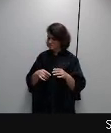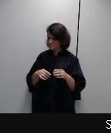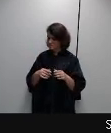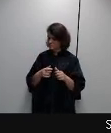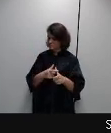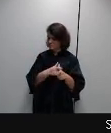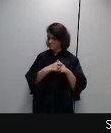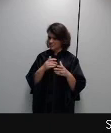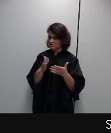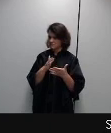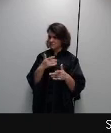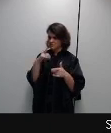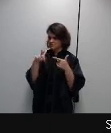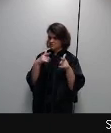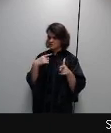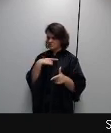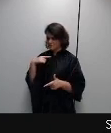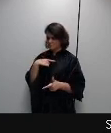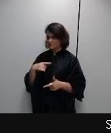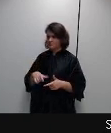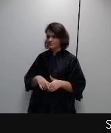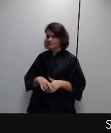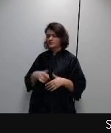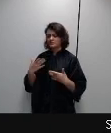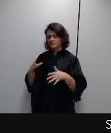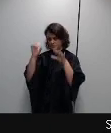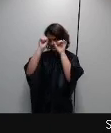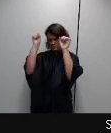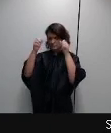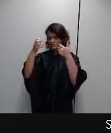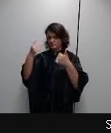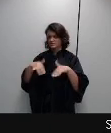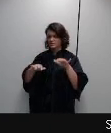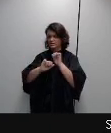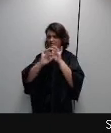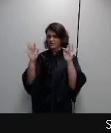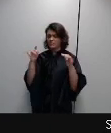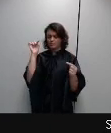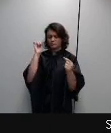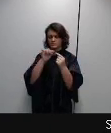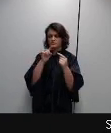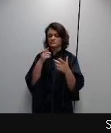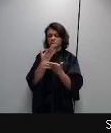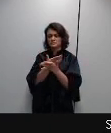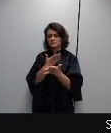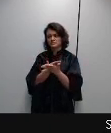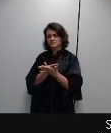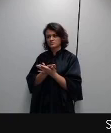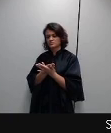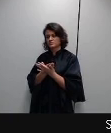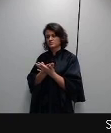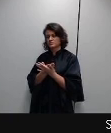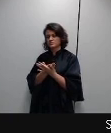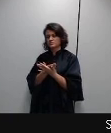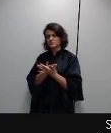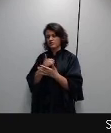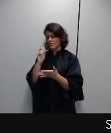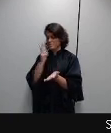afasta o ácido acético no tribunal diz claramente que o objeto e ultrassom o mesmo